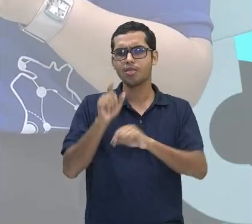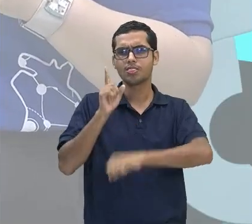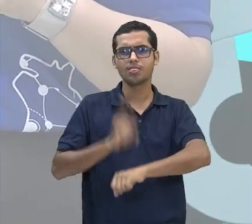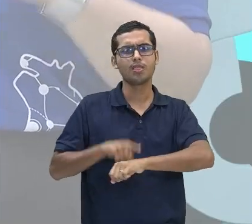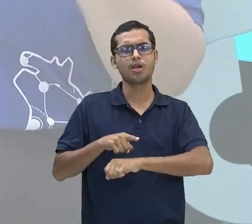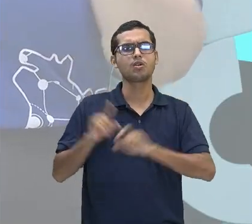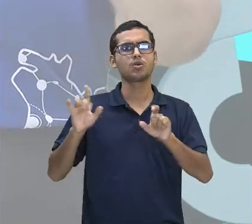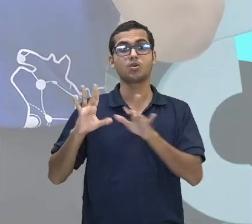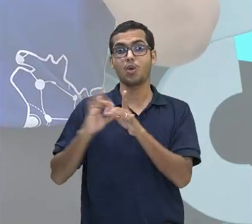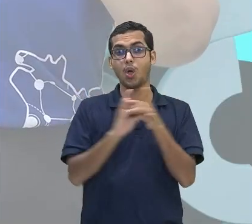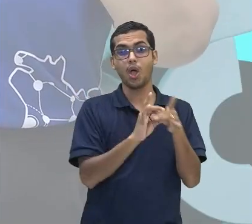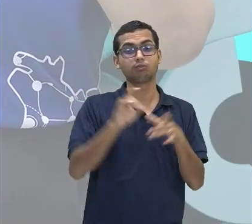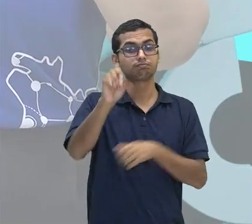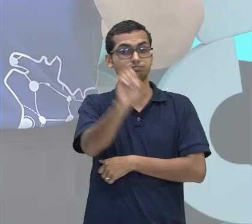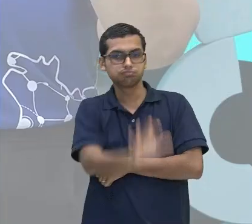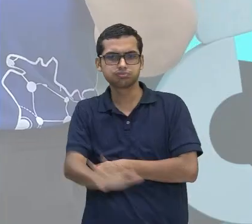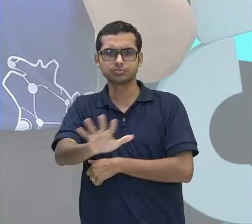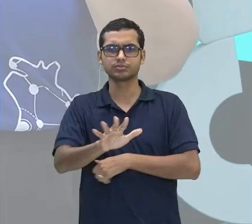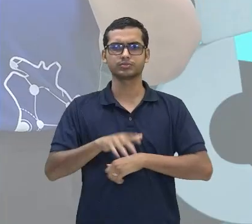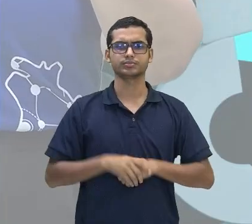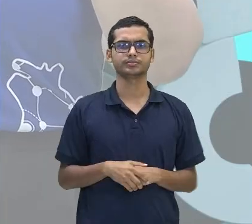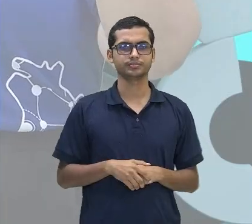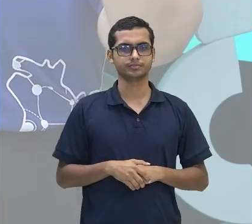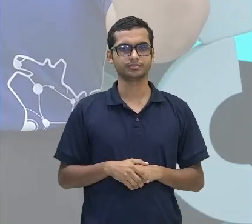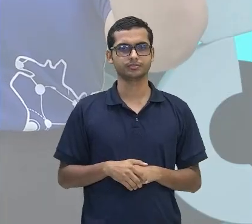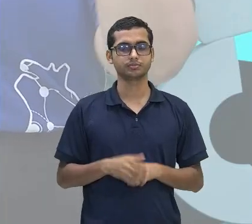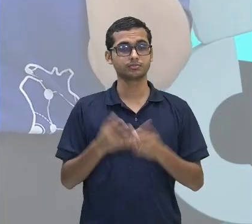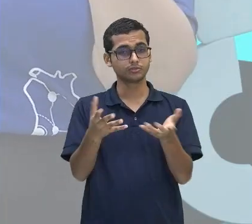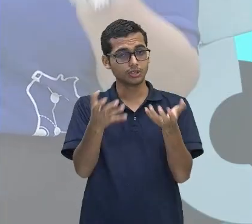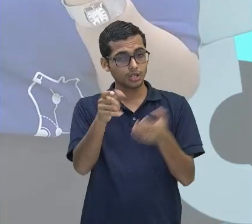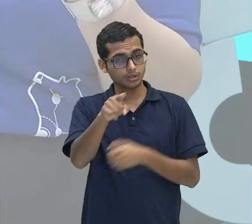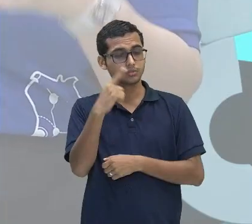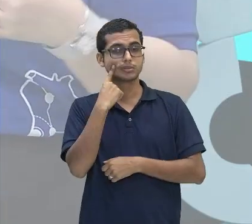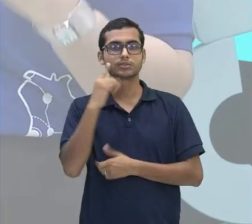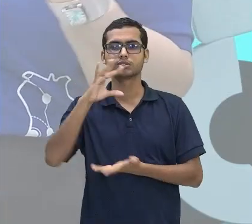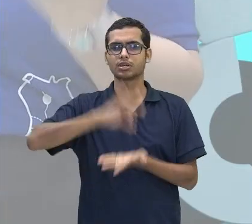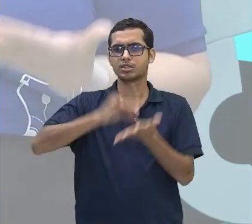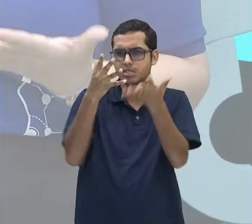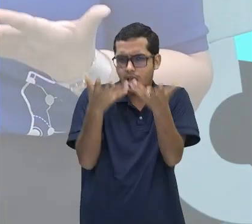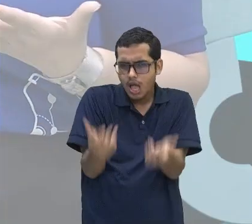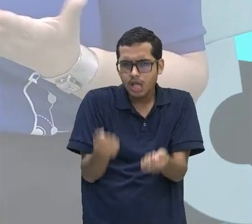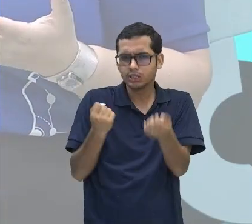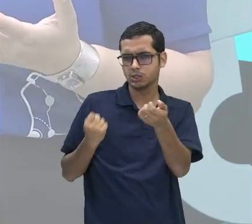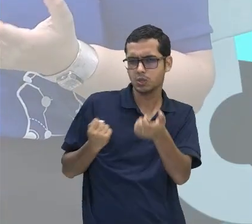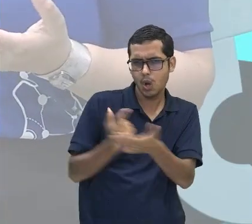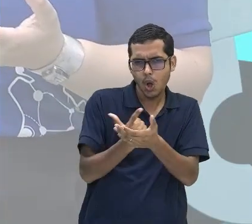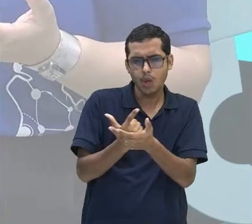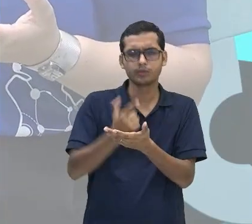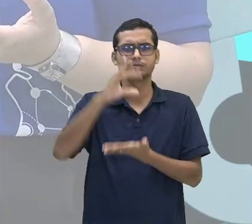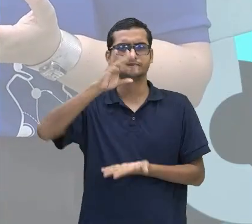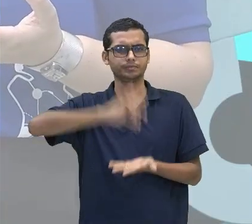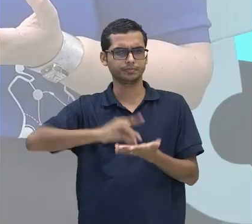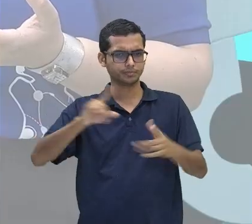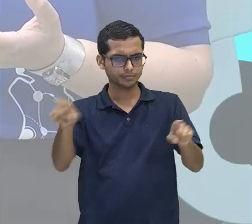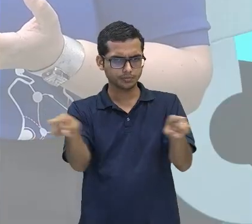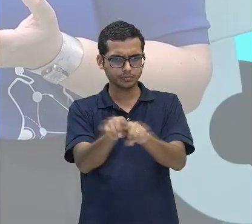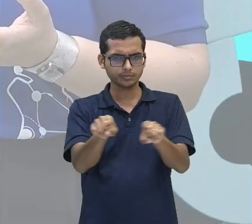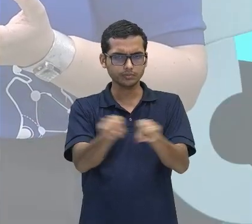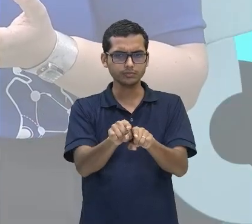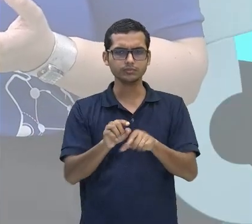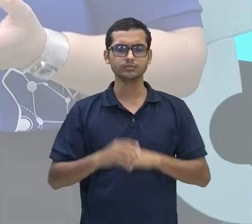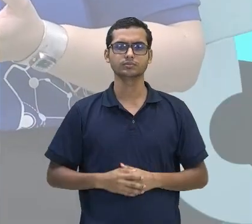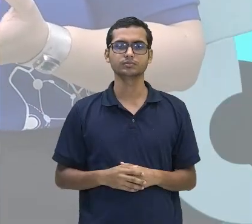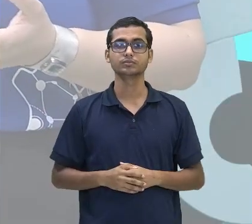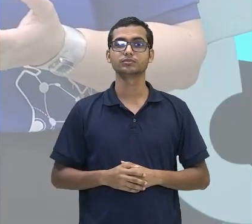geral? Então, ele quer te convencer e te seduzir a fazer algo, a comprar alguma coisa. E aí, por isso, vai